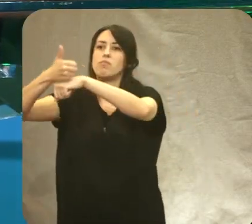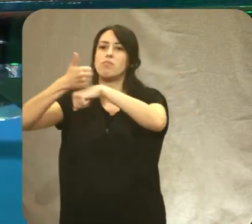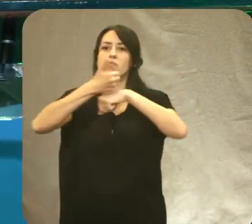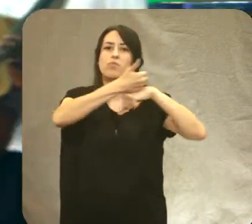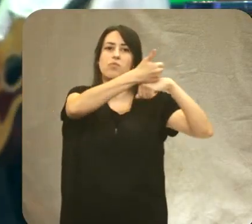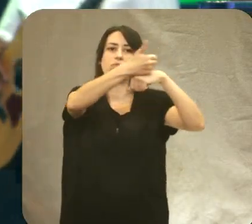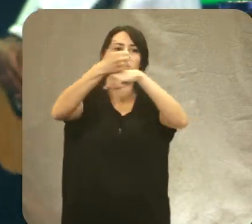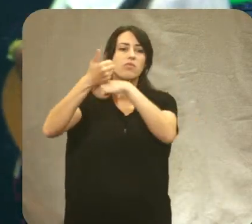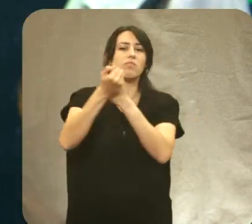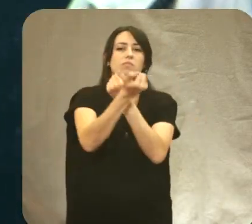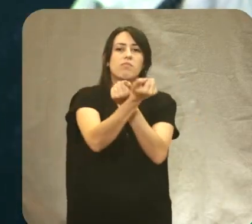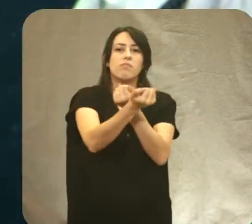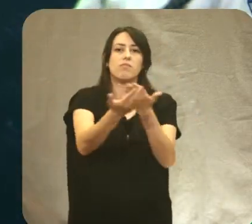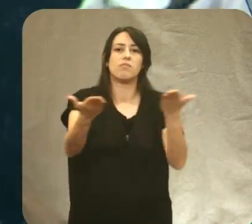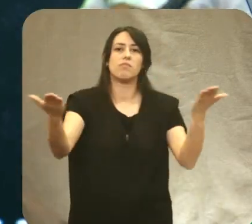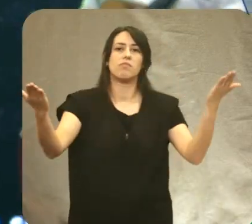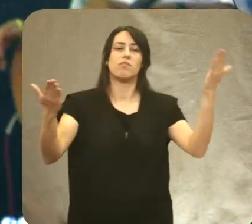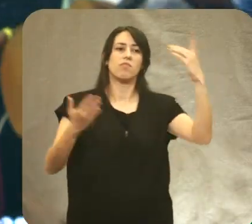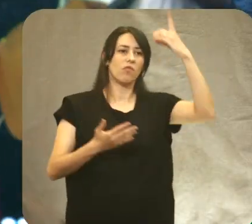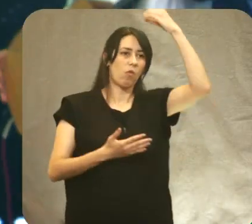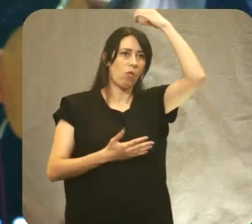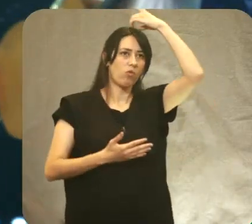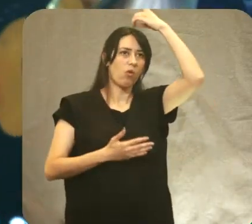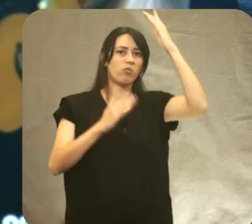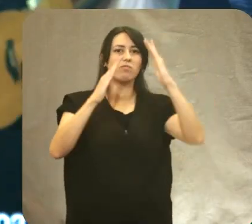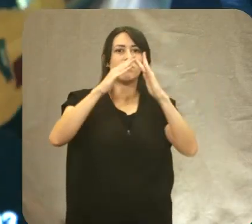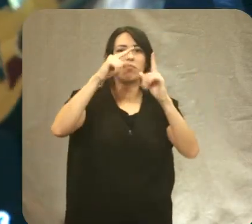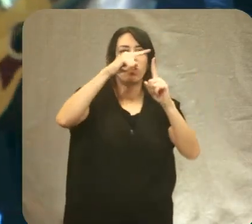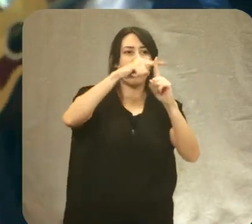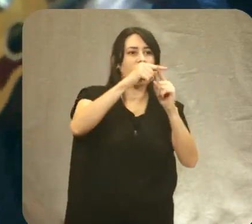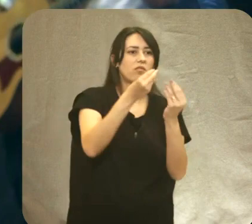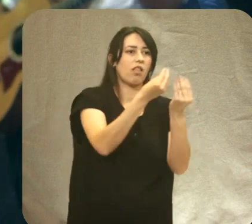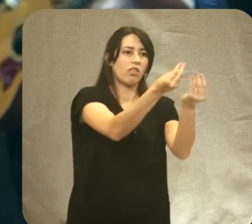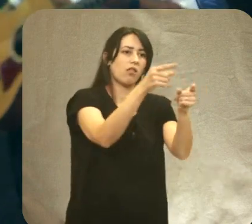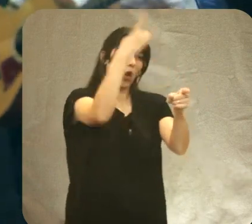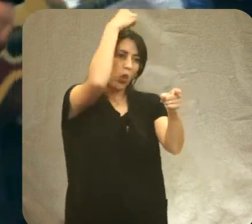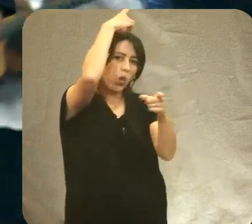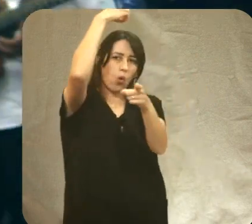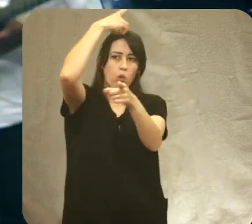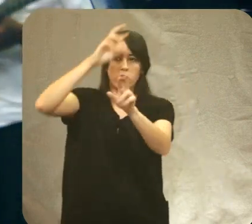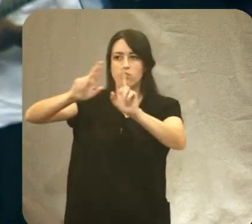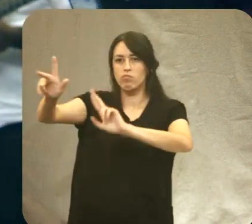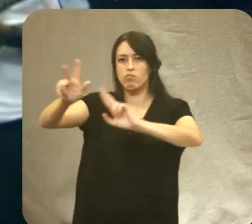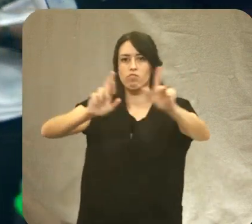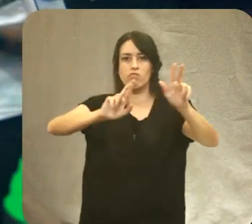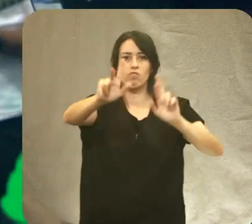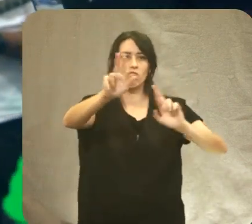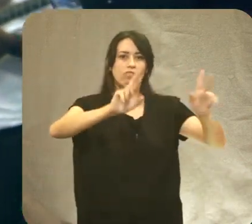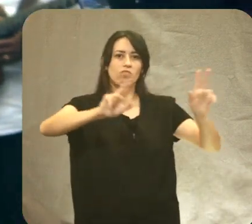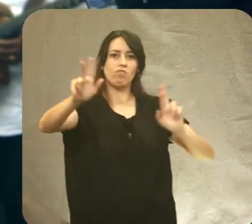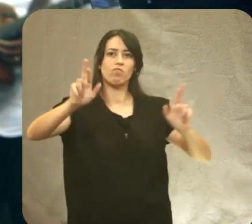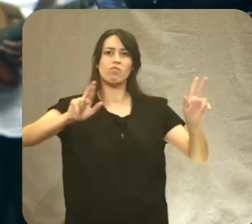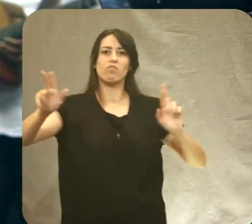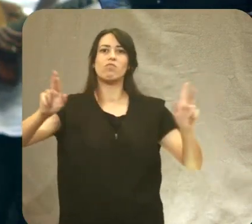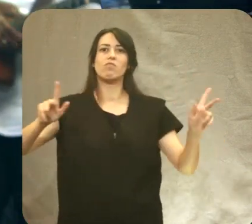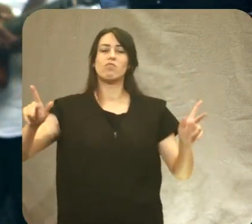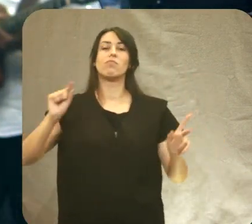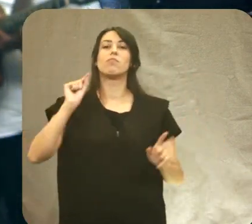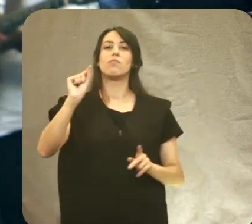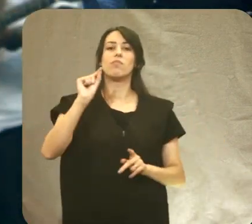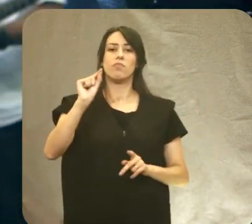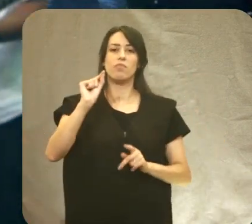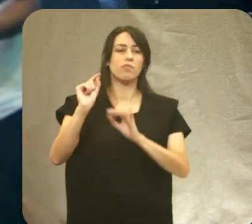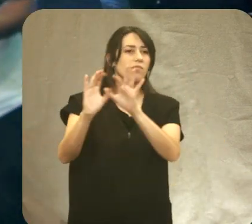ele começou a distribuir no meio da igreja os dons do Espírito, os despojos de guerra. A um ele dá a operação